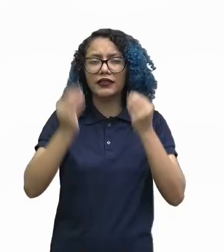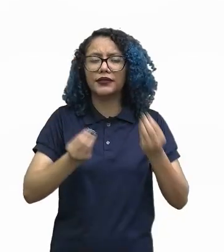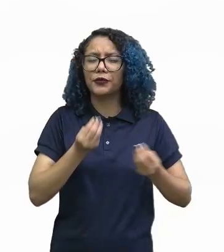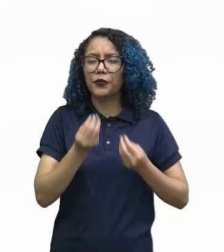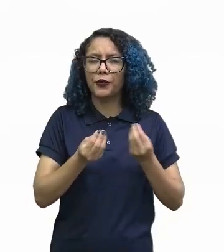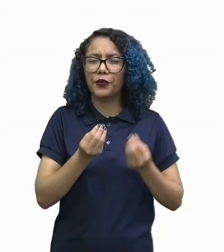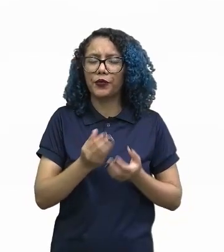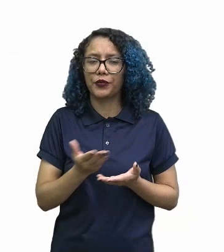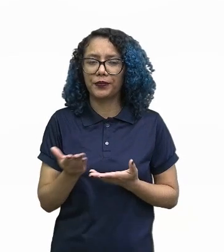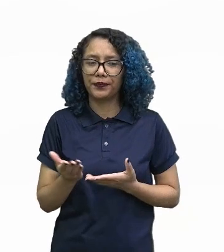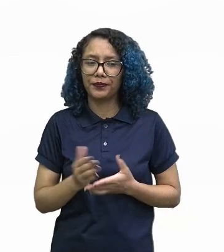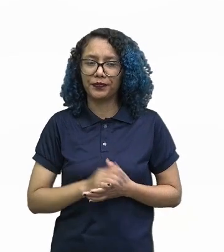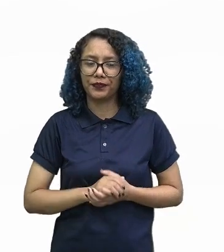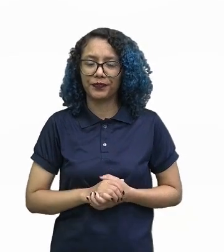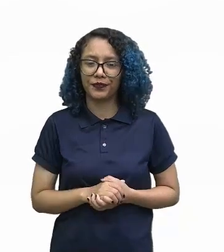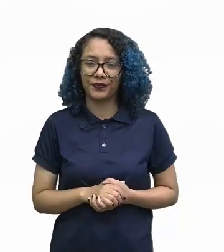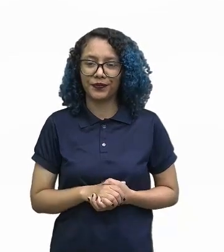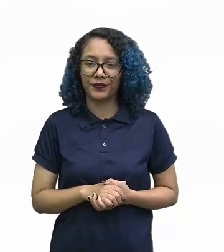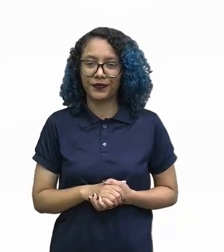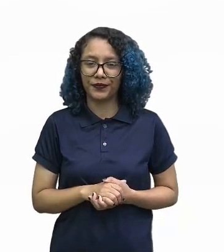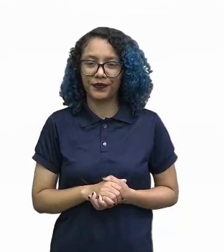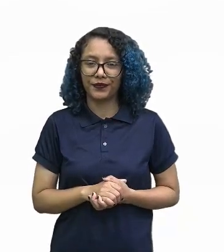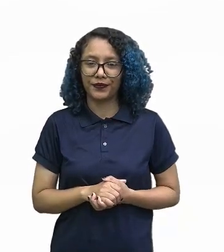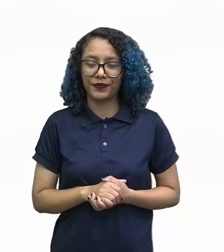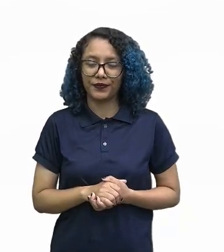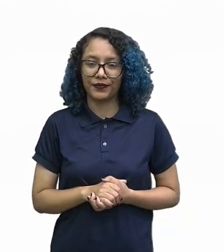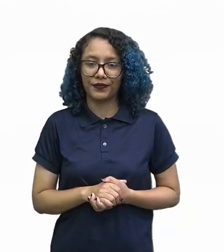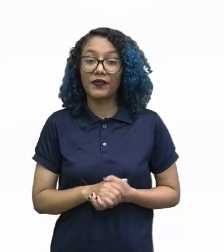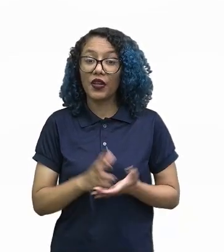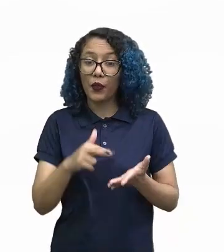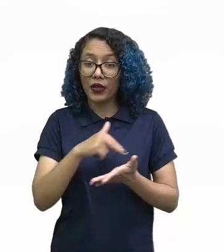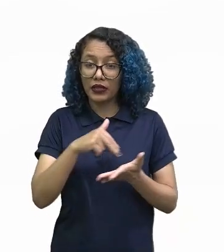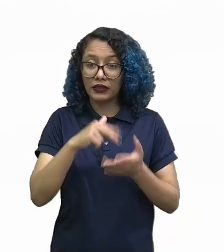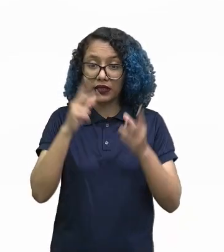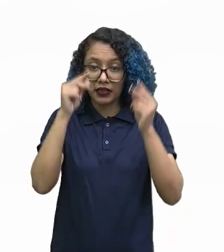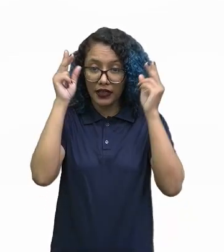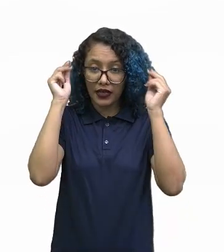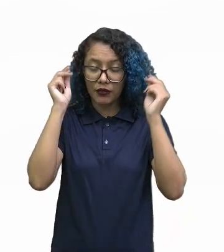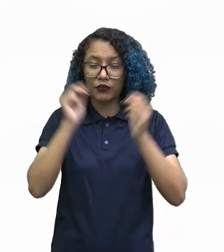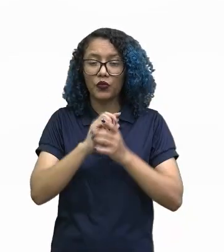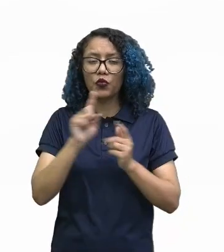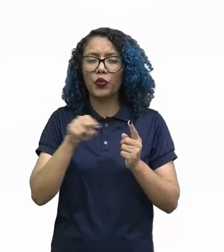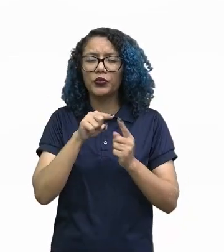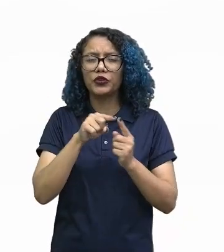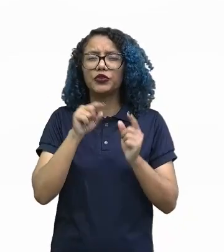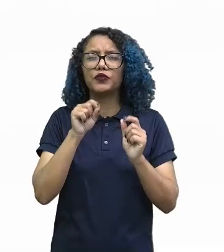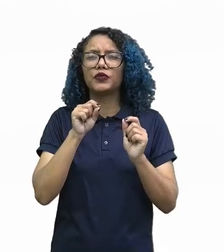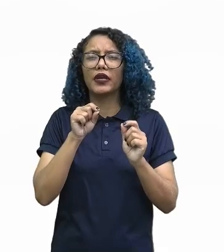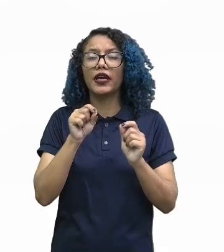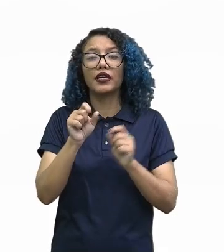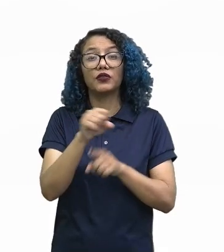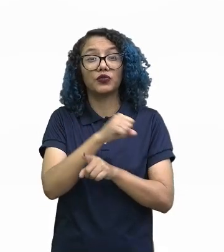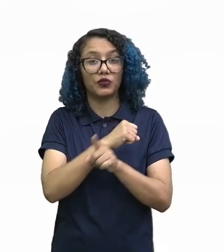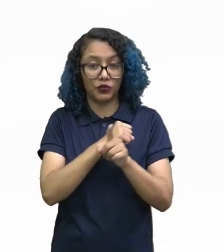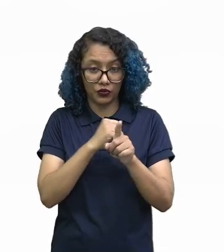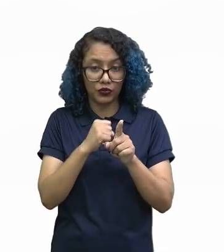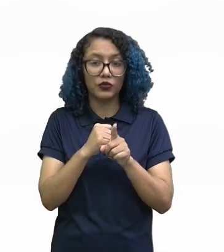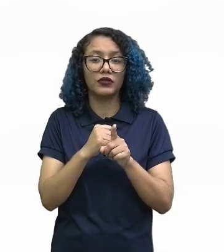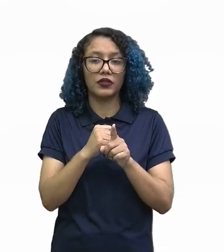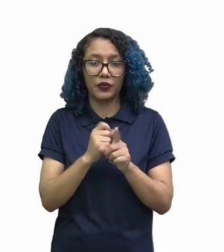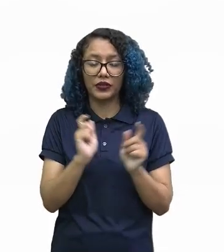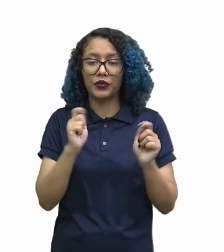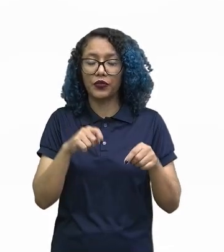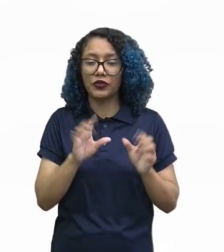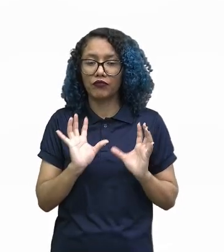Antiga. Bem, a dança grega ela tem uma função essencialmente social. Ela reúne a comunidade